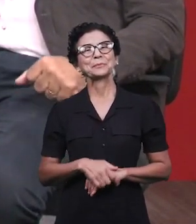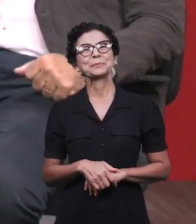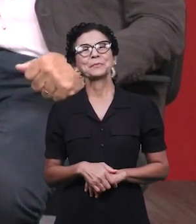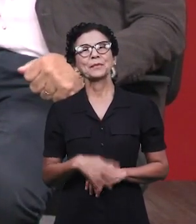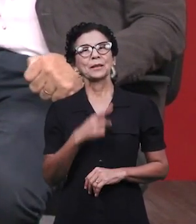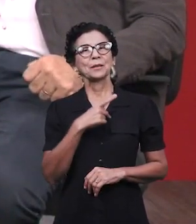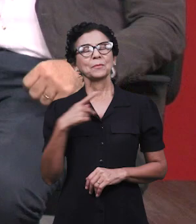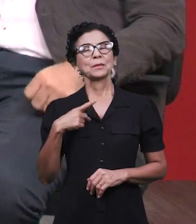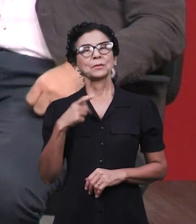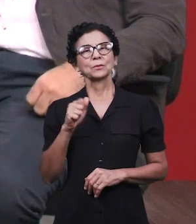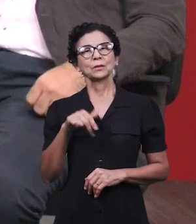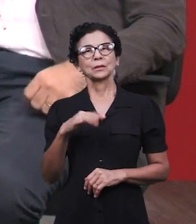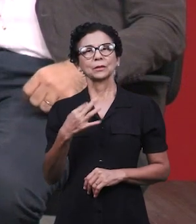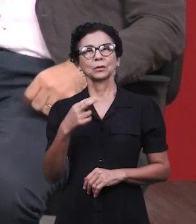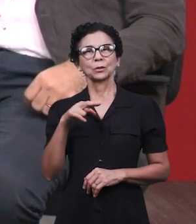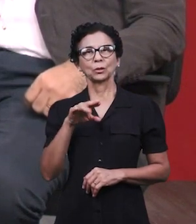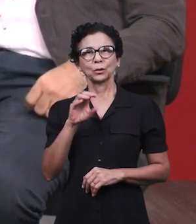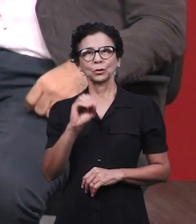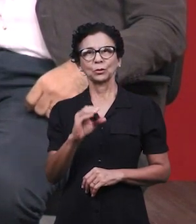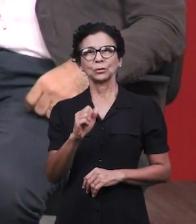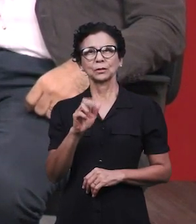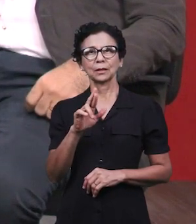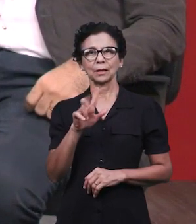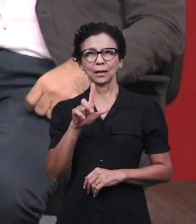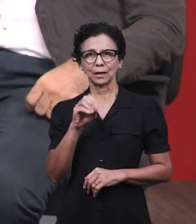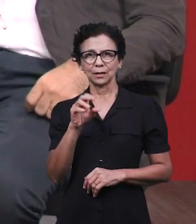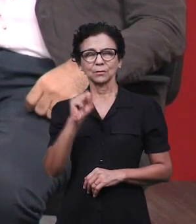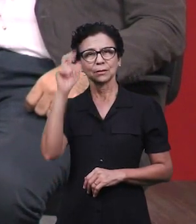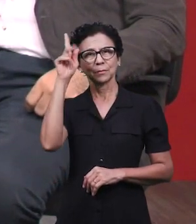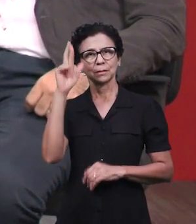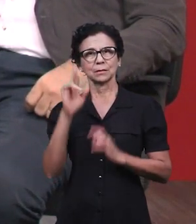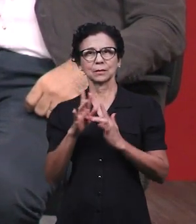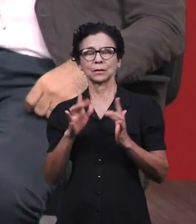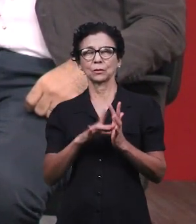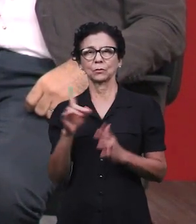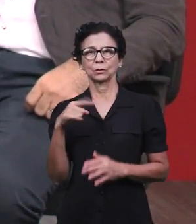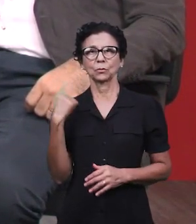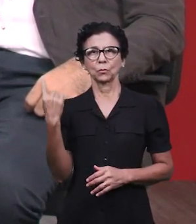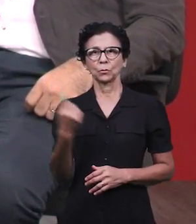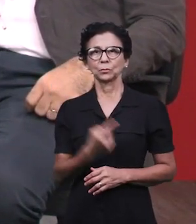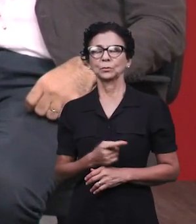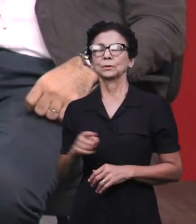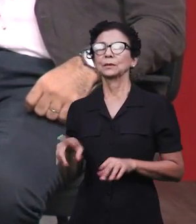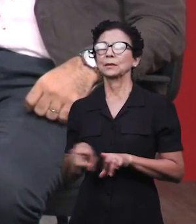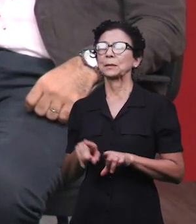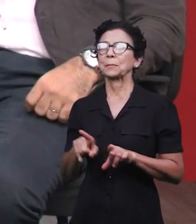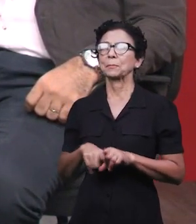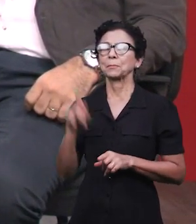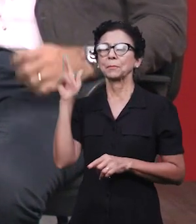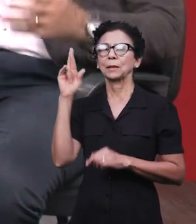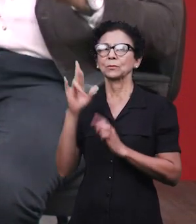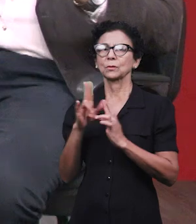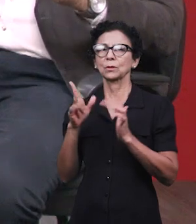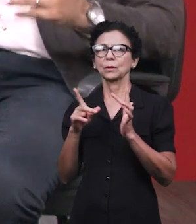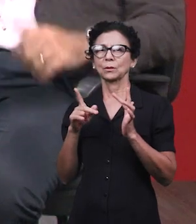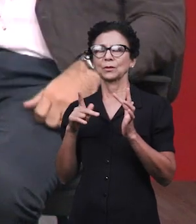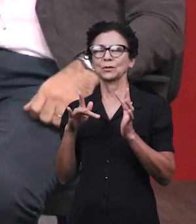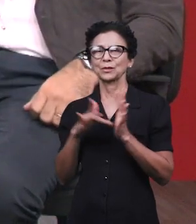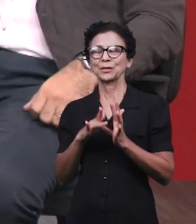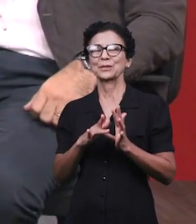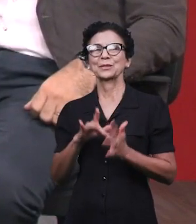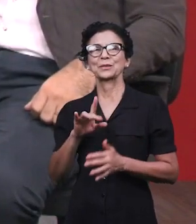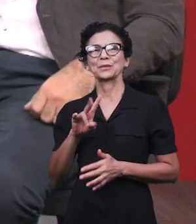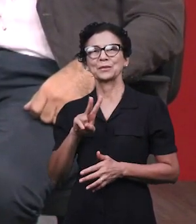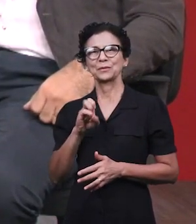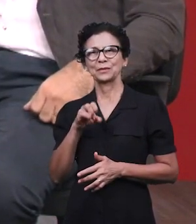Antônio Carlos, a paz do Senhor. A paz do Senhor aos irmãos. Professor Vinícius, Amém. a paz do Senhor. Paz do Senhor aos irmãos, paz do Senhor aos que